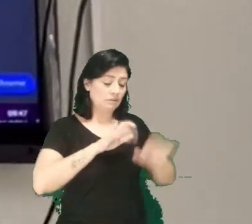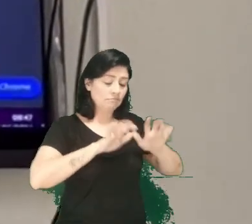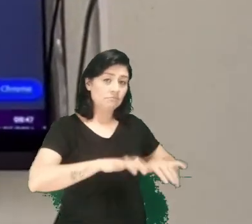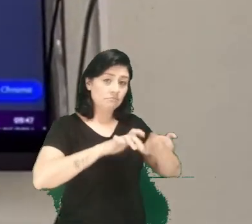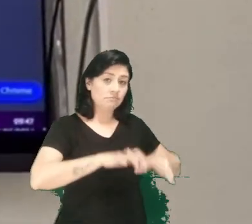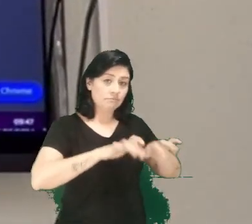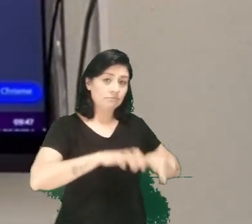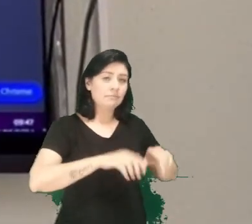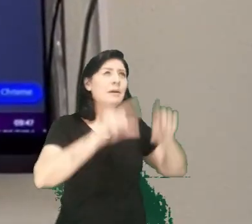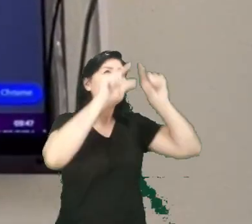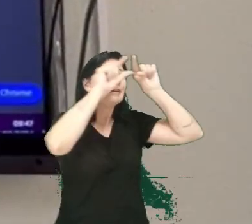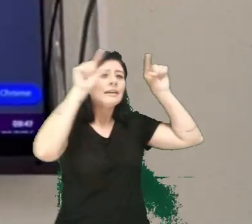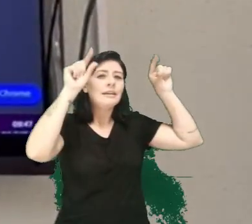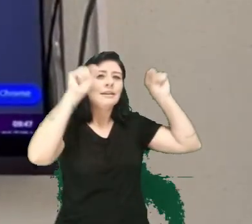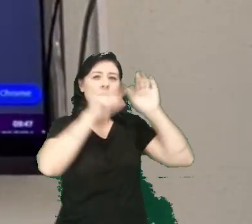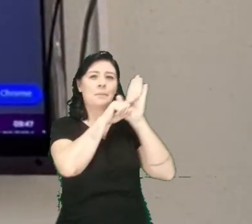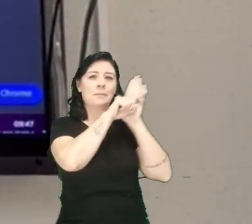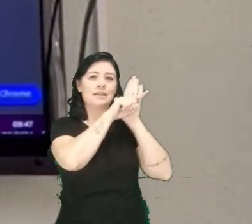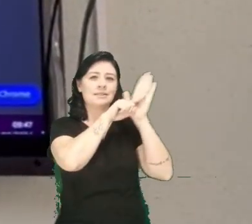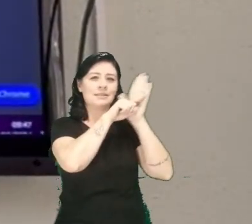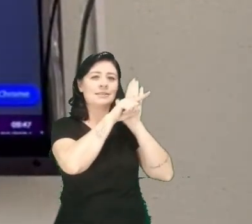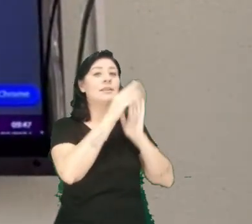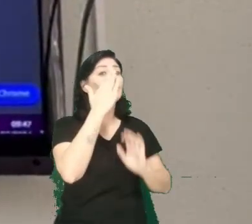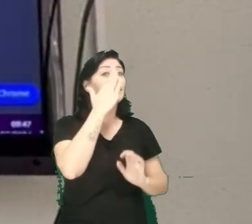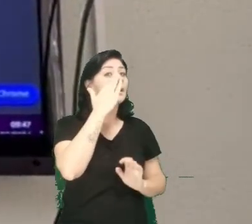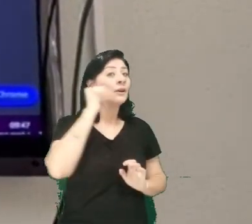ali na barra de pesquisa